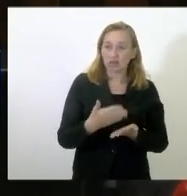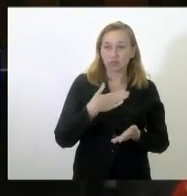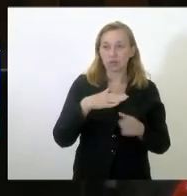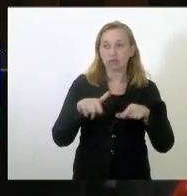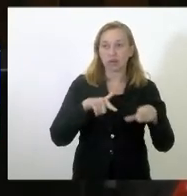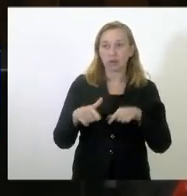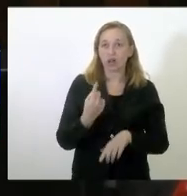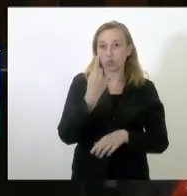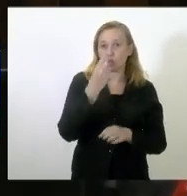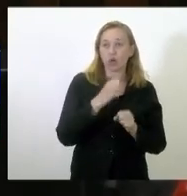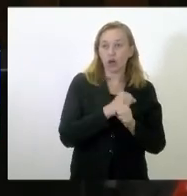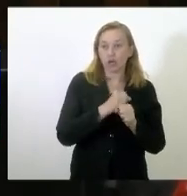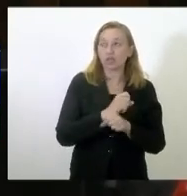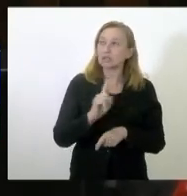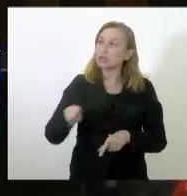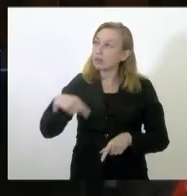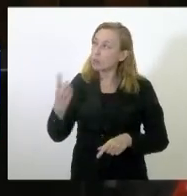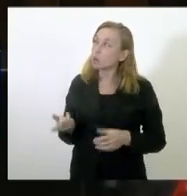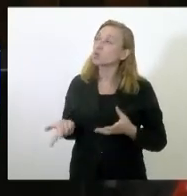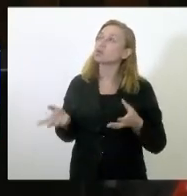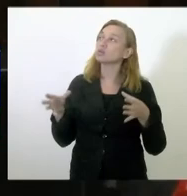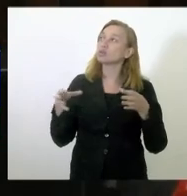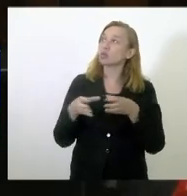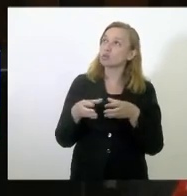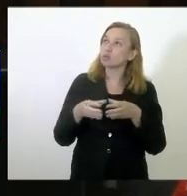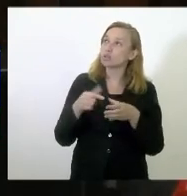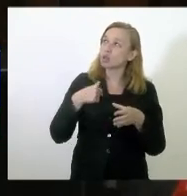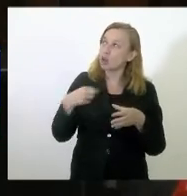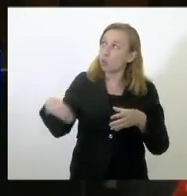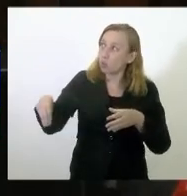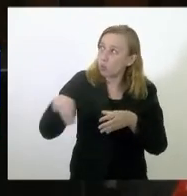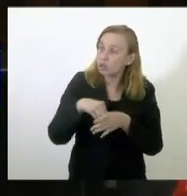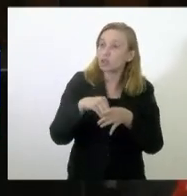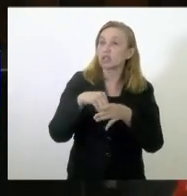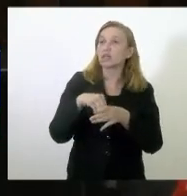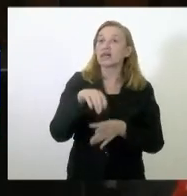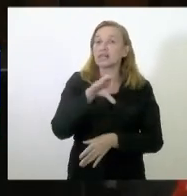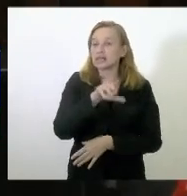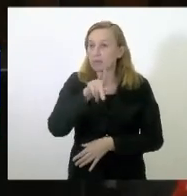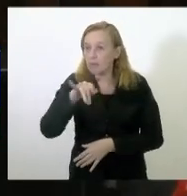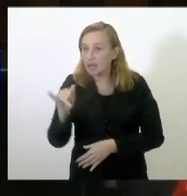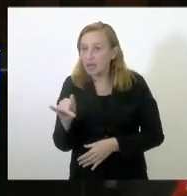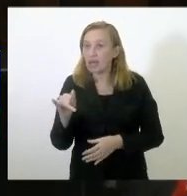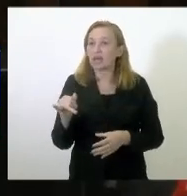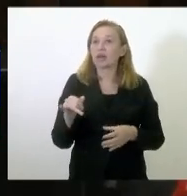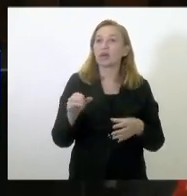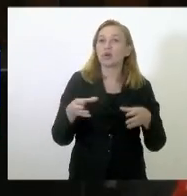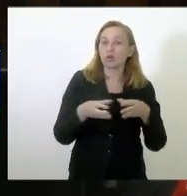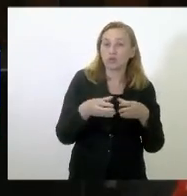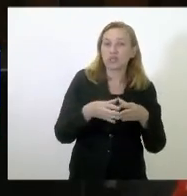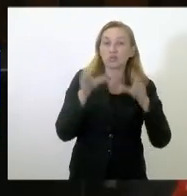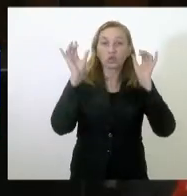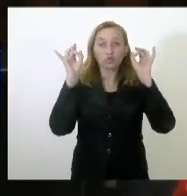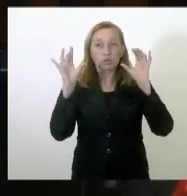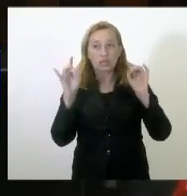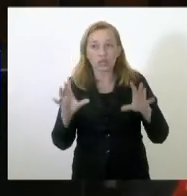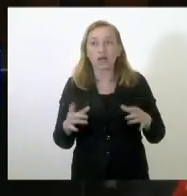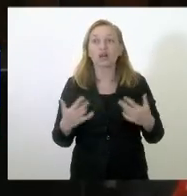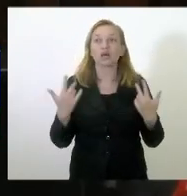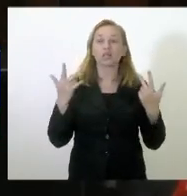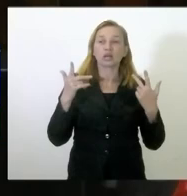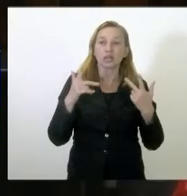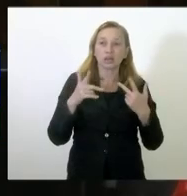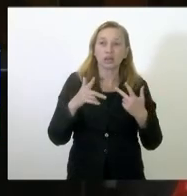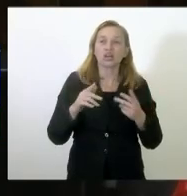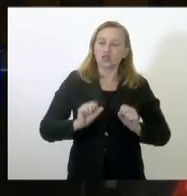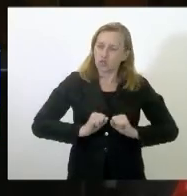ano. Depois, outras comissões que eu integrei ou presidi, seja CPI, seja Comissão Especial. E é o mesmo ímpeto, a